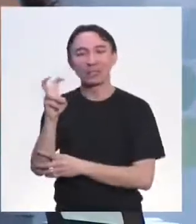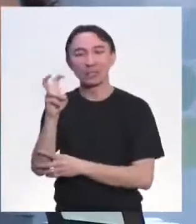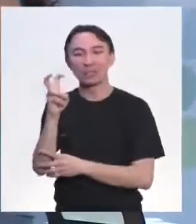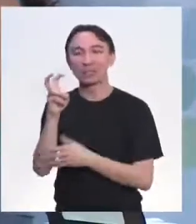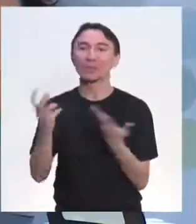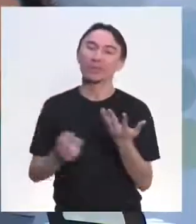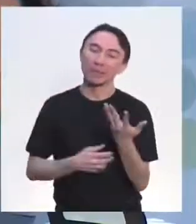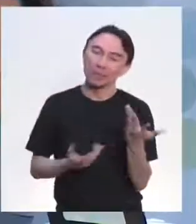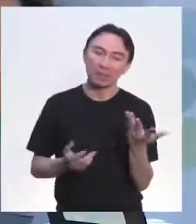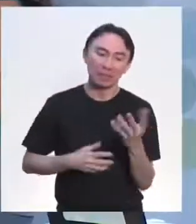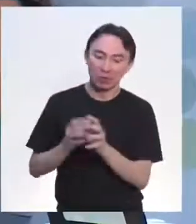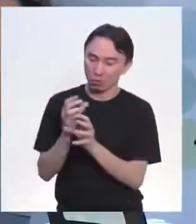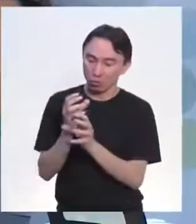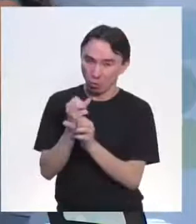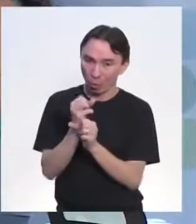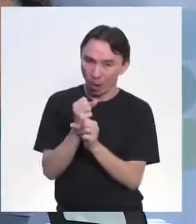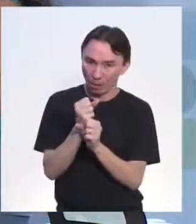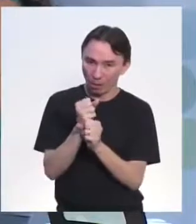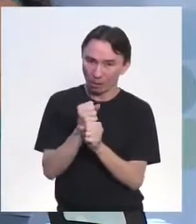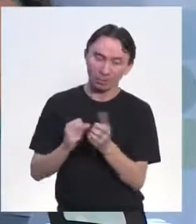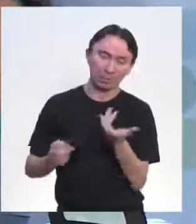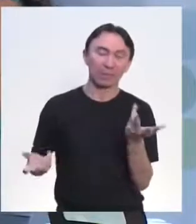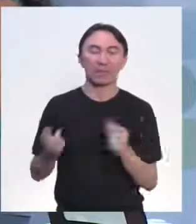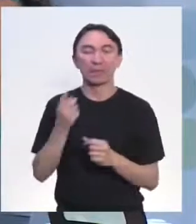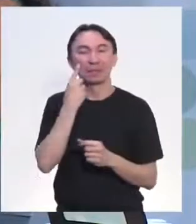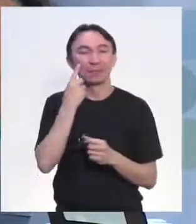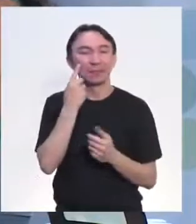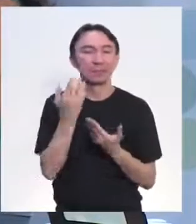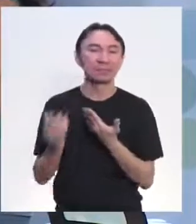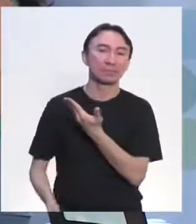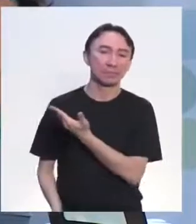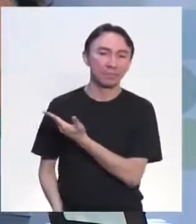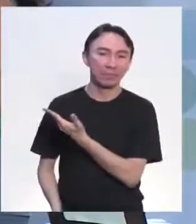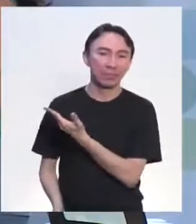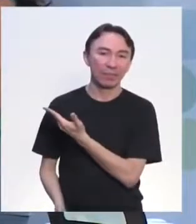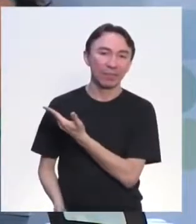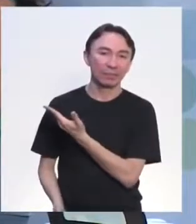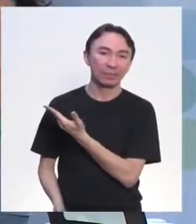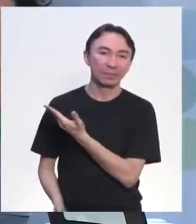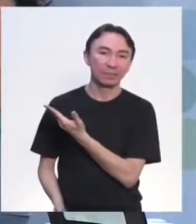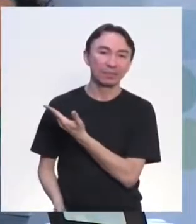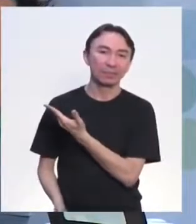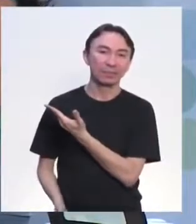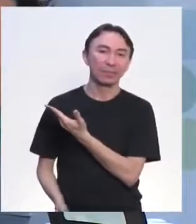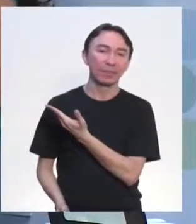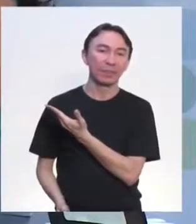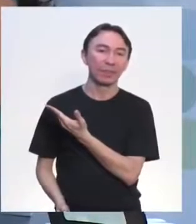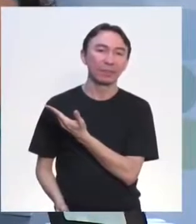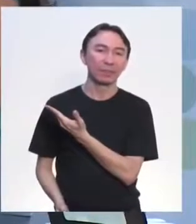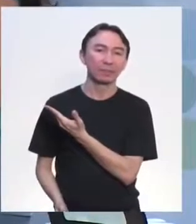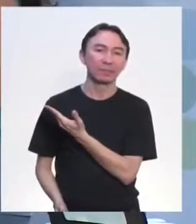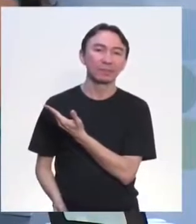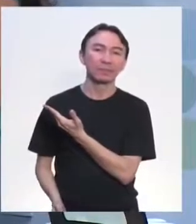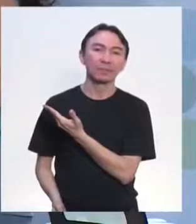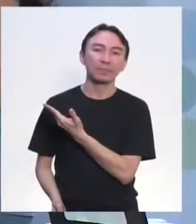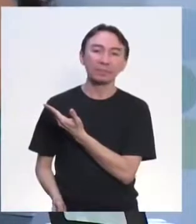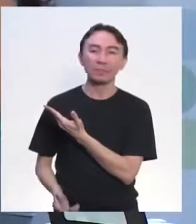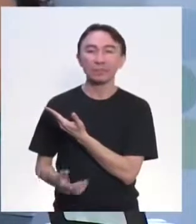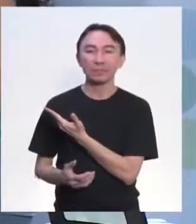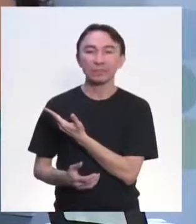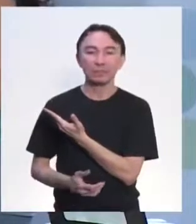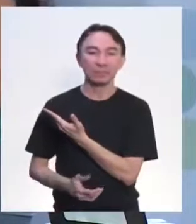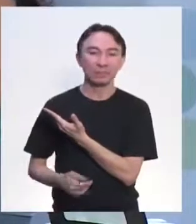vezes 5, 25 vão 2. 5 vezes 4, 20. Mais 2, 22. 3